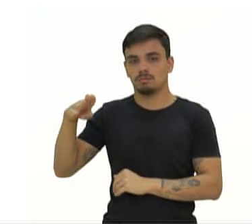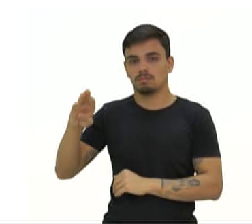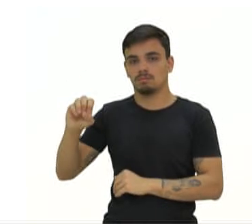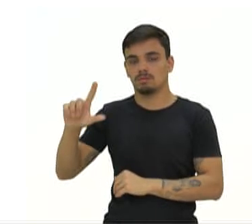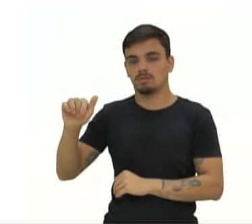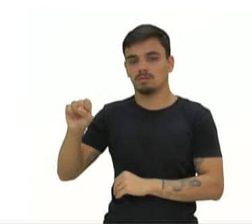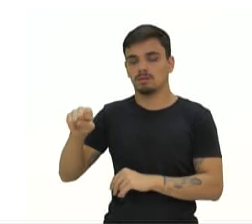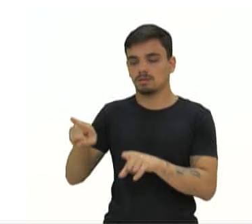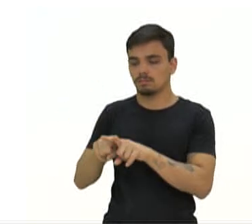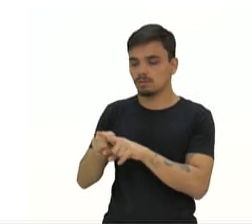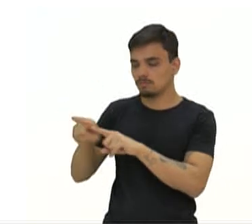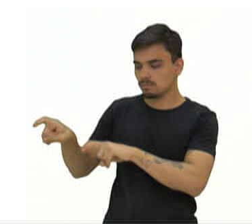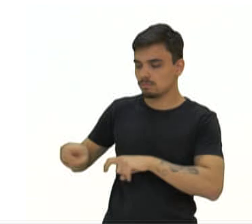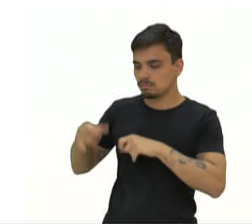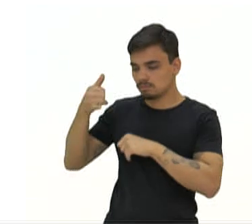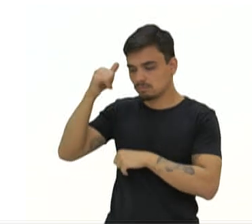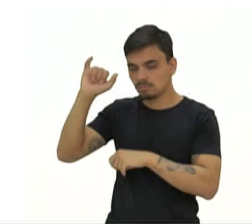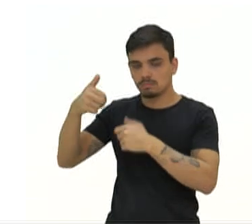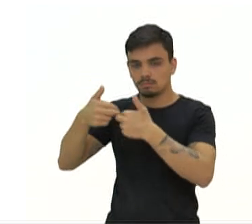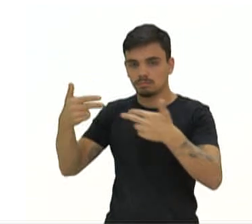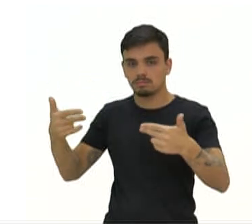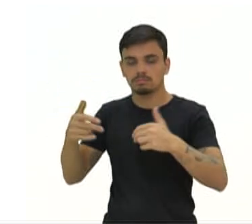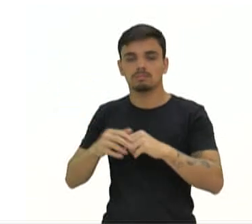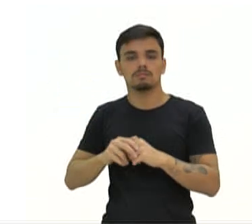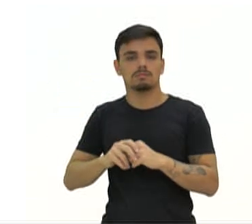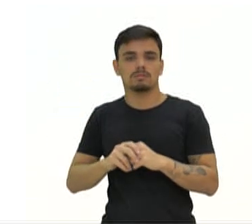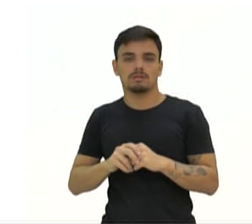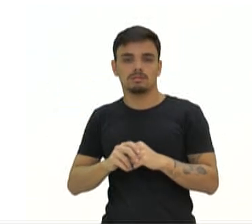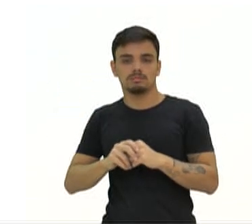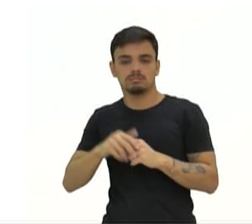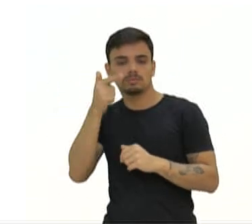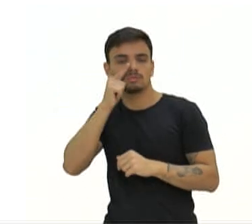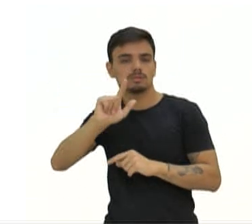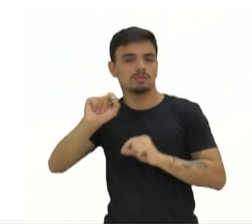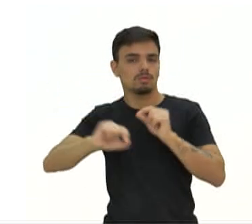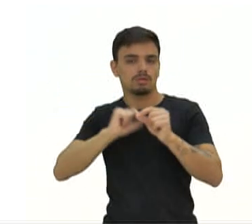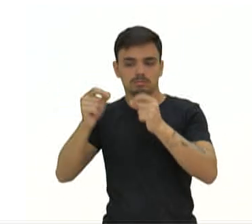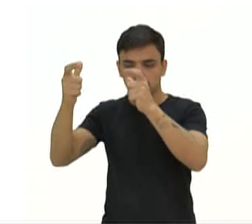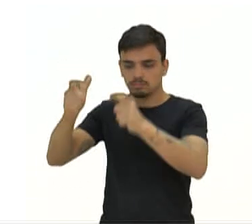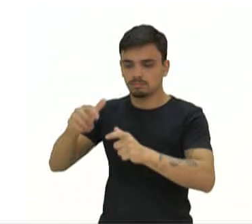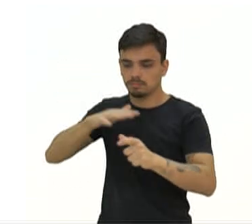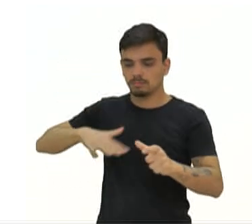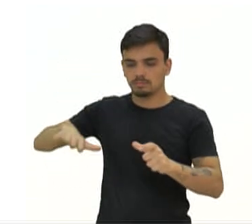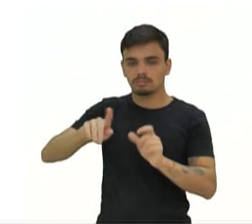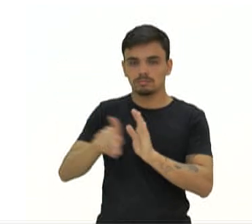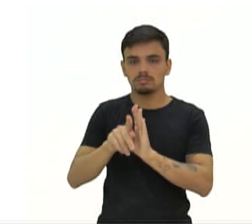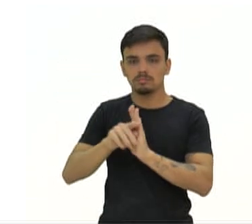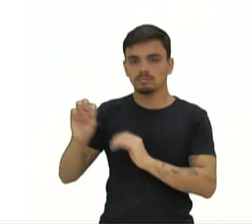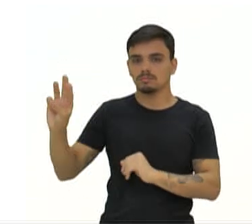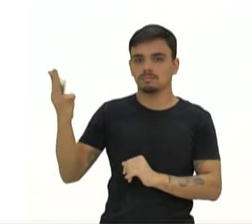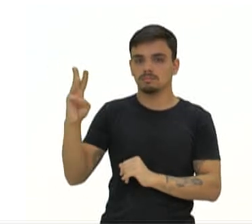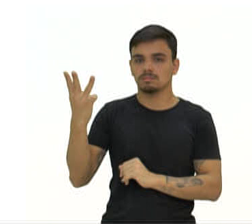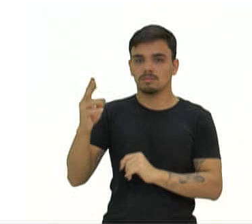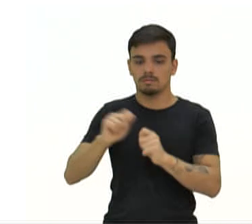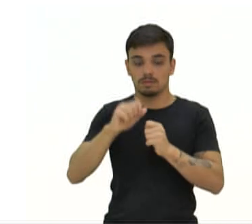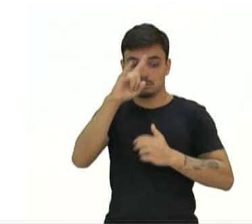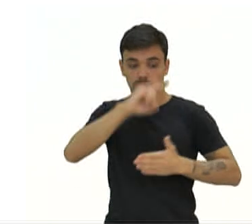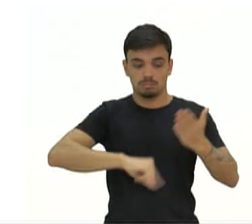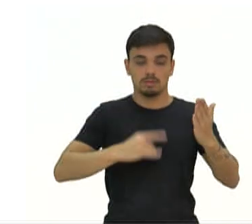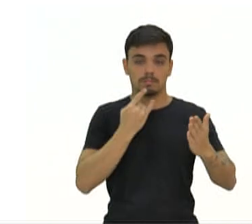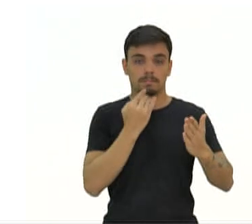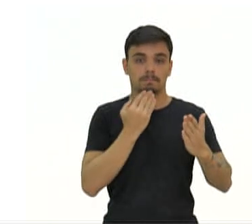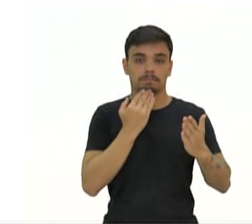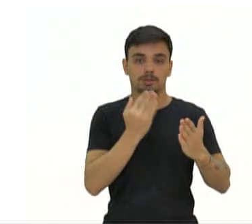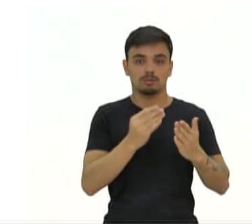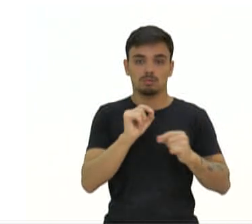por Raimundo Gomes, conquistaram uma cidade do interior do Maranhão e elaboraram um documento pedindo